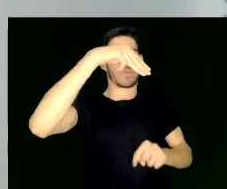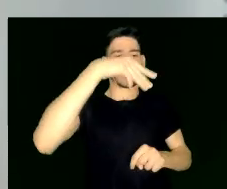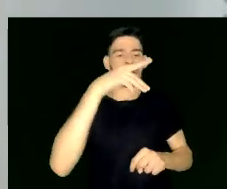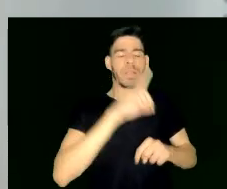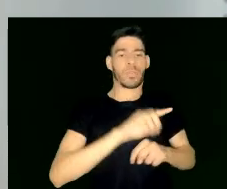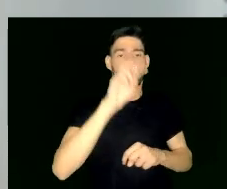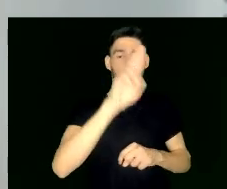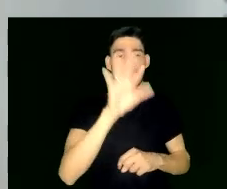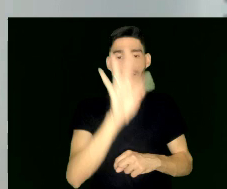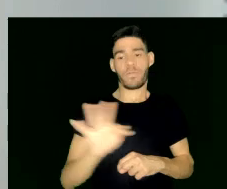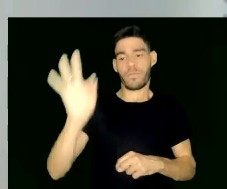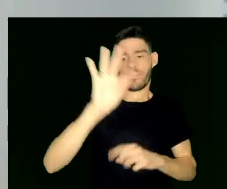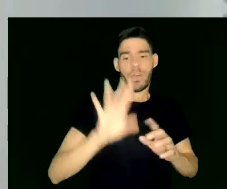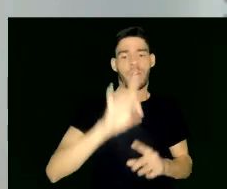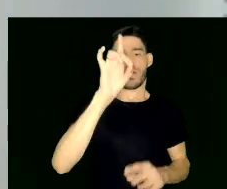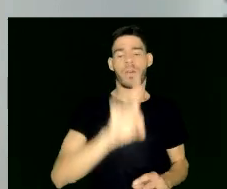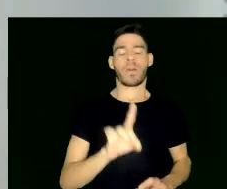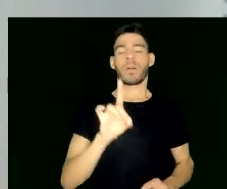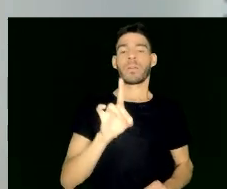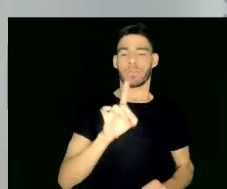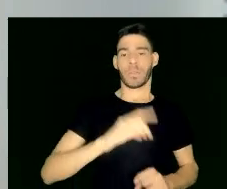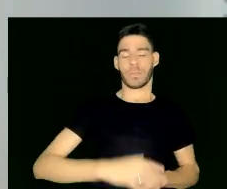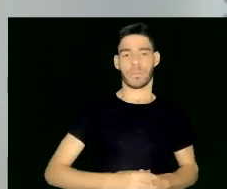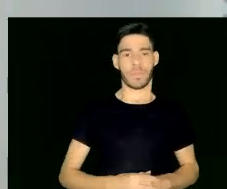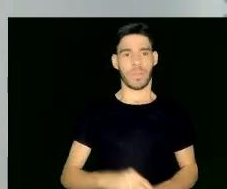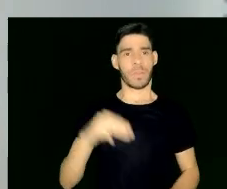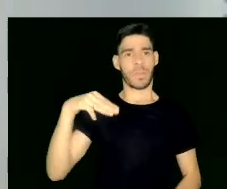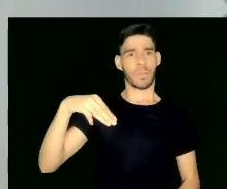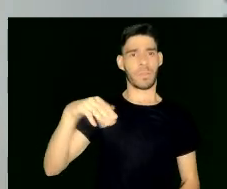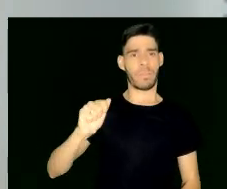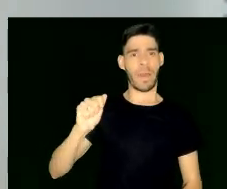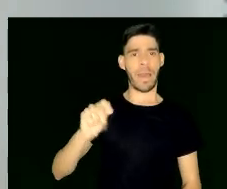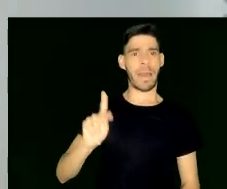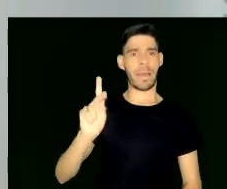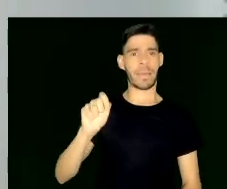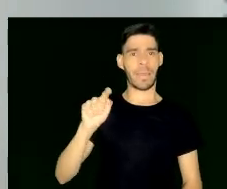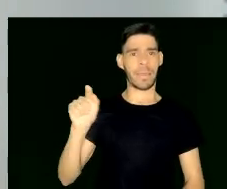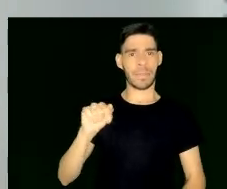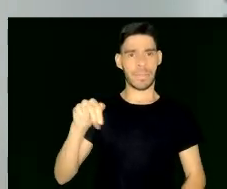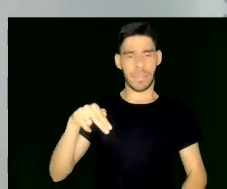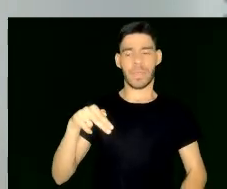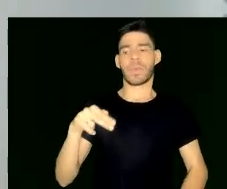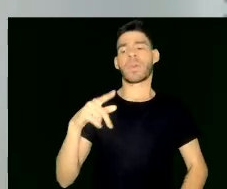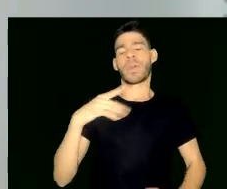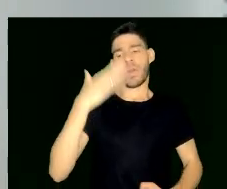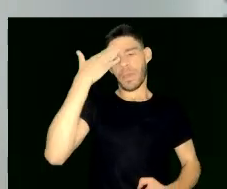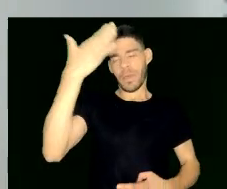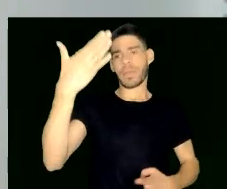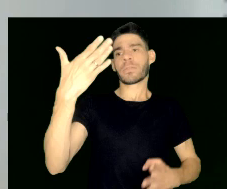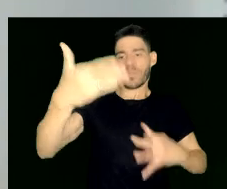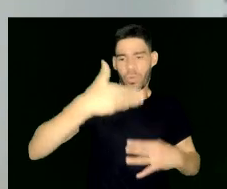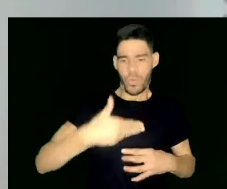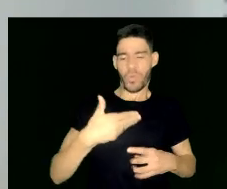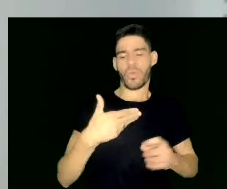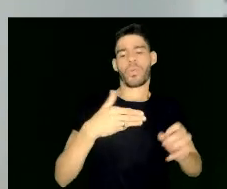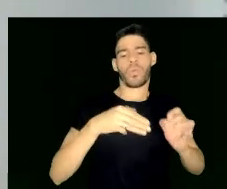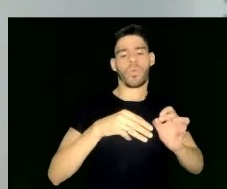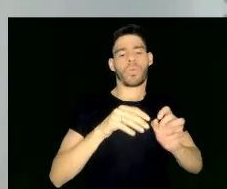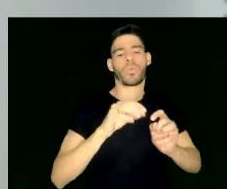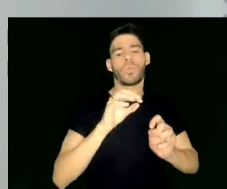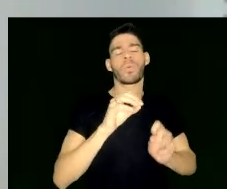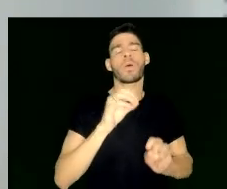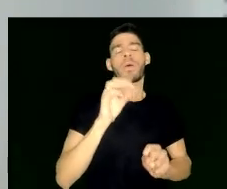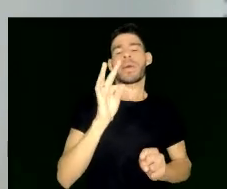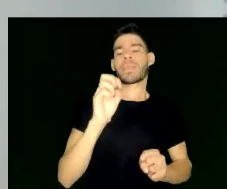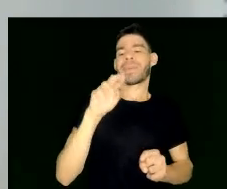de mestrado e doutorado da Faculdade de Direito da Universidade Mackenzie. Inicialmente, quero agradecer o convite feito pela doutora